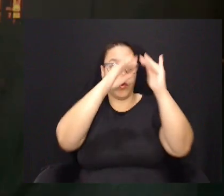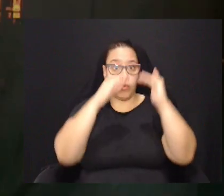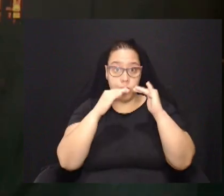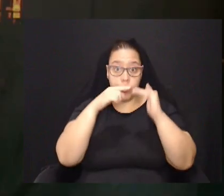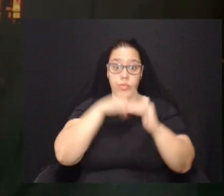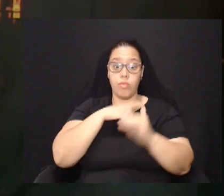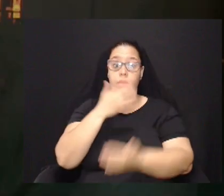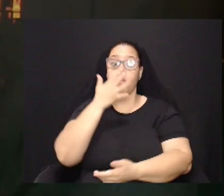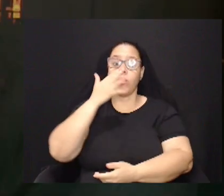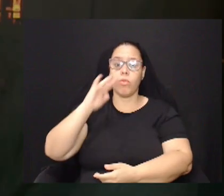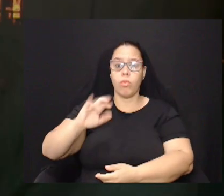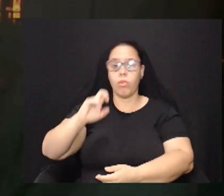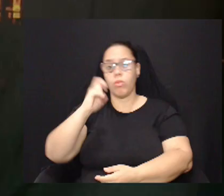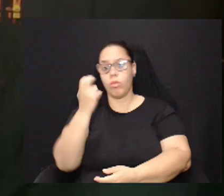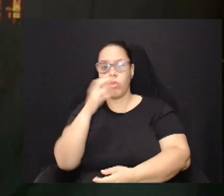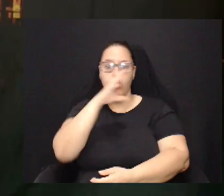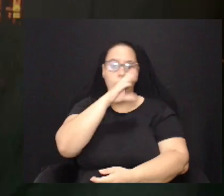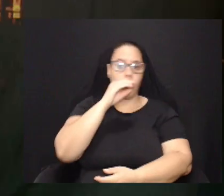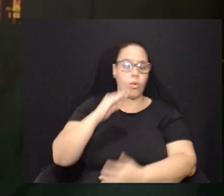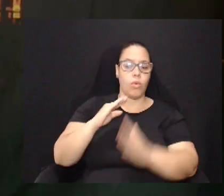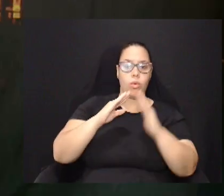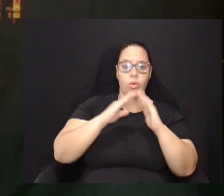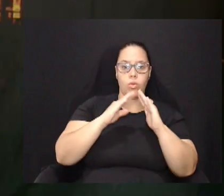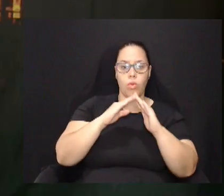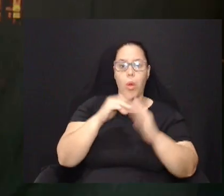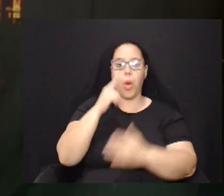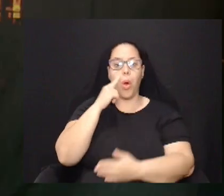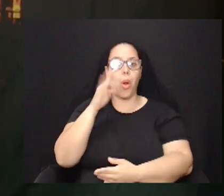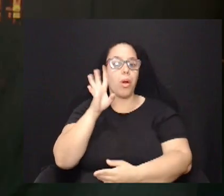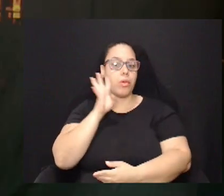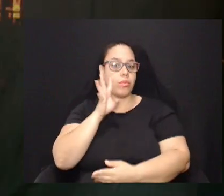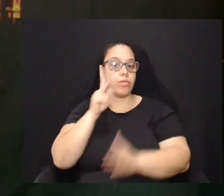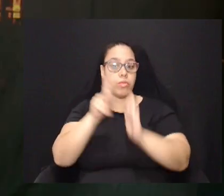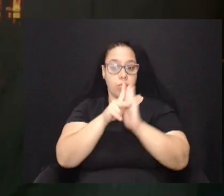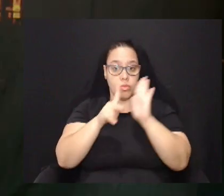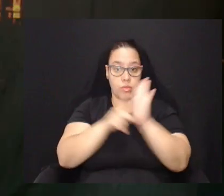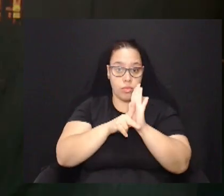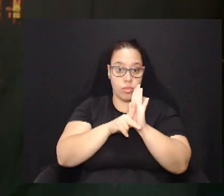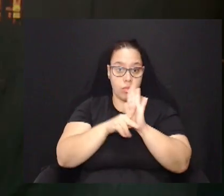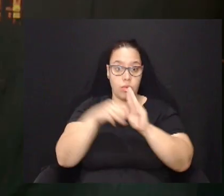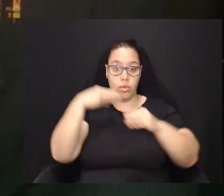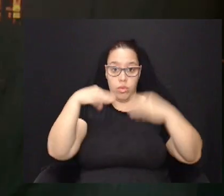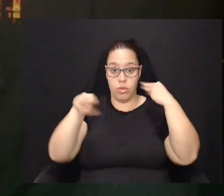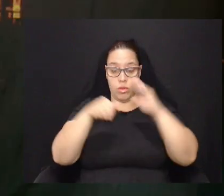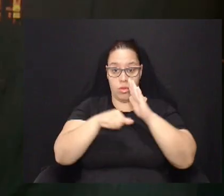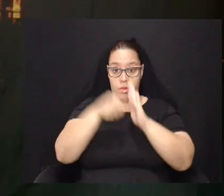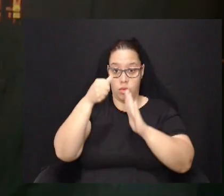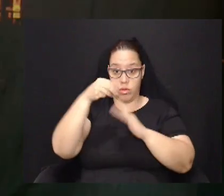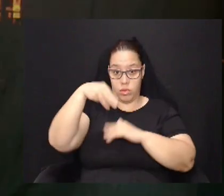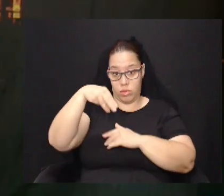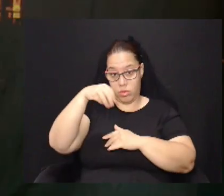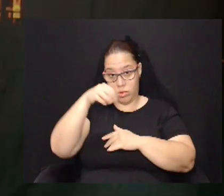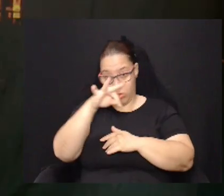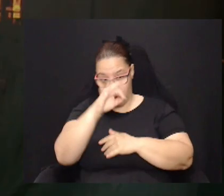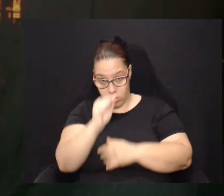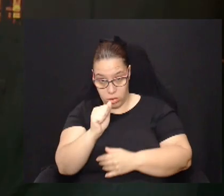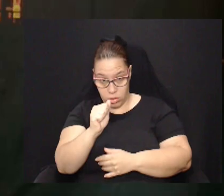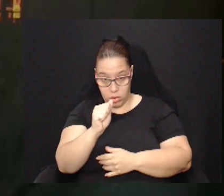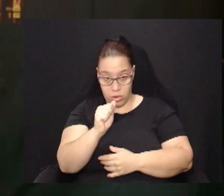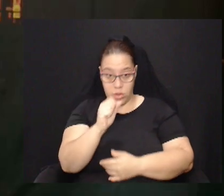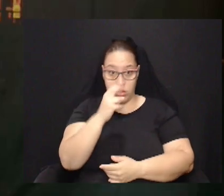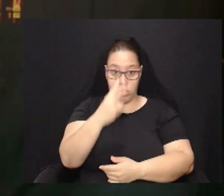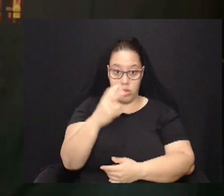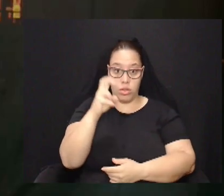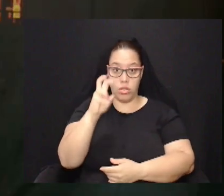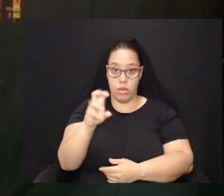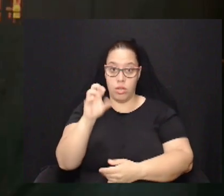ou um adolescente em casa, olha só que legal. O projeto musical Primeira Nota, aqui de Campinas, está com 250 vagas